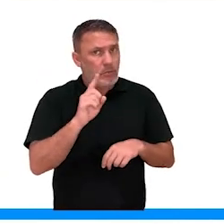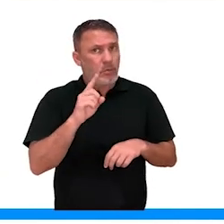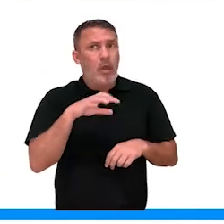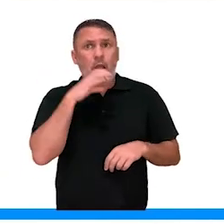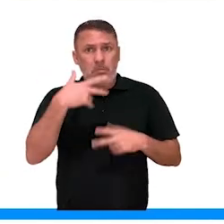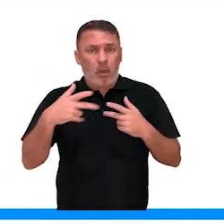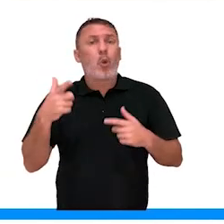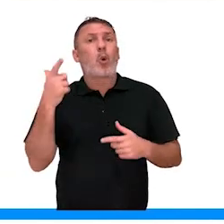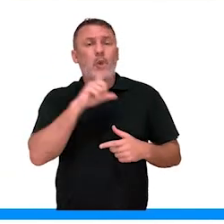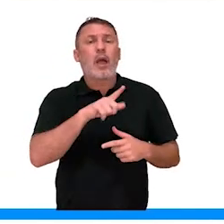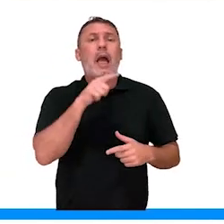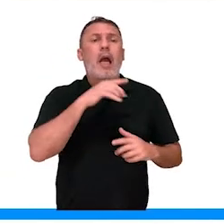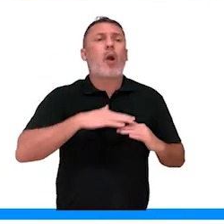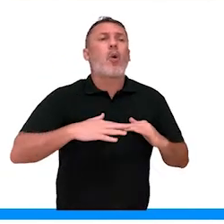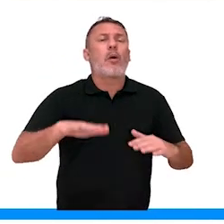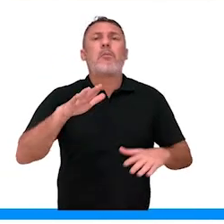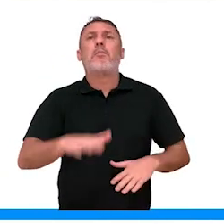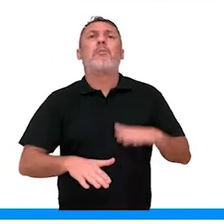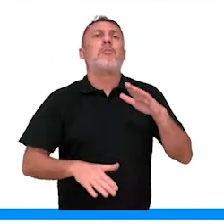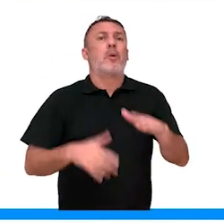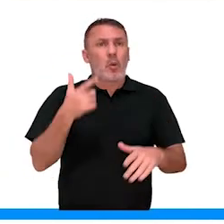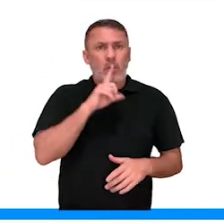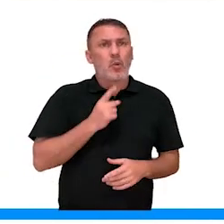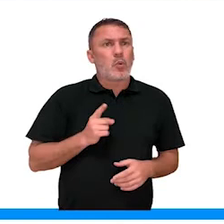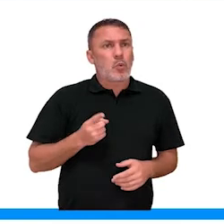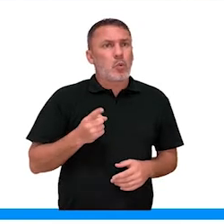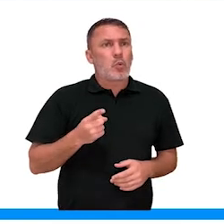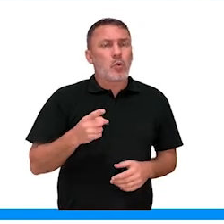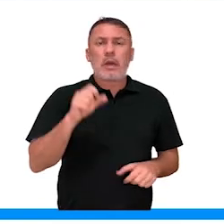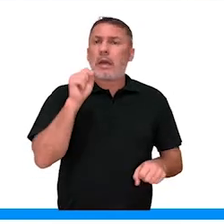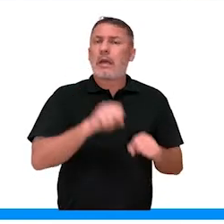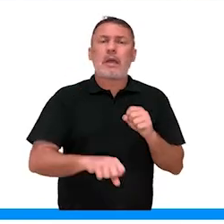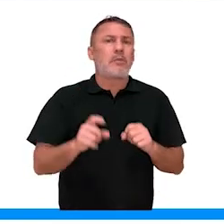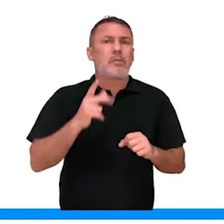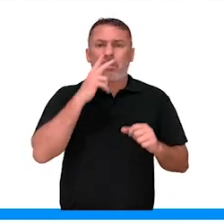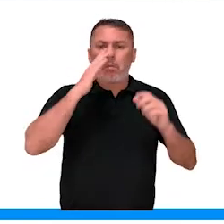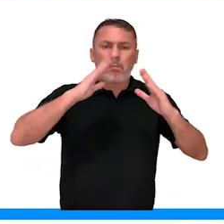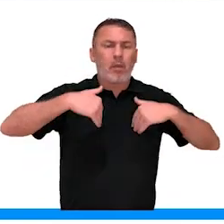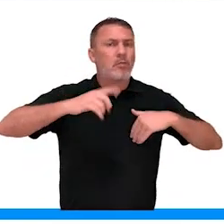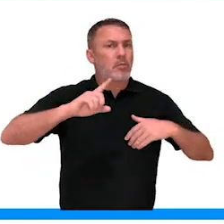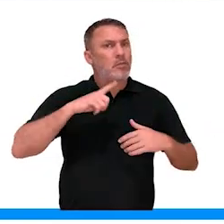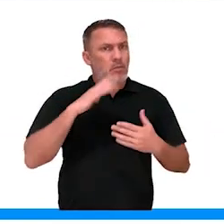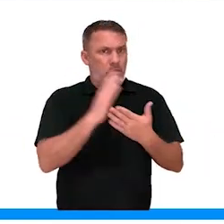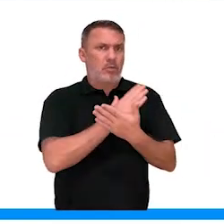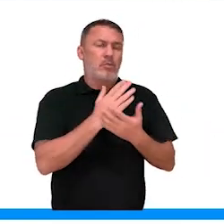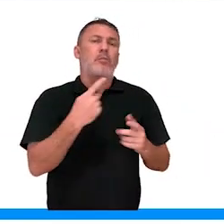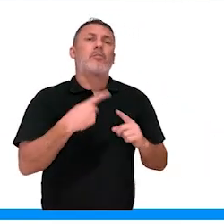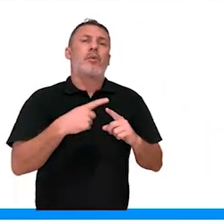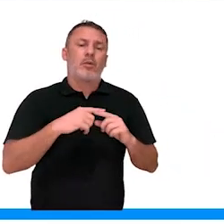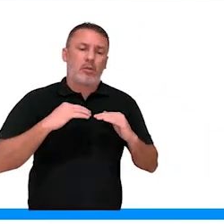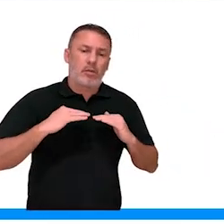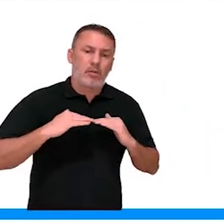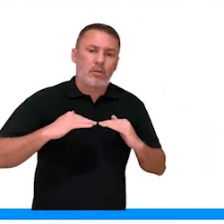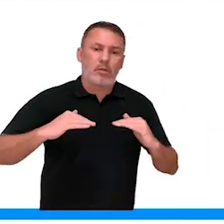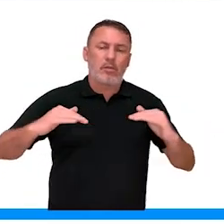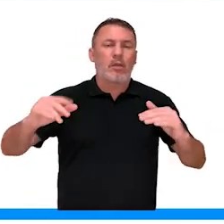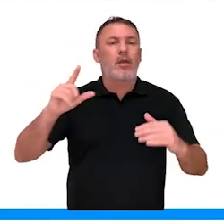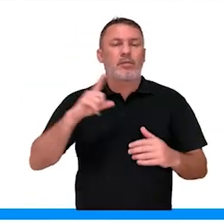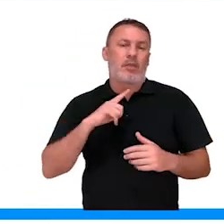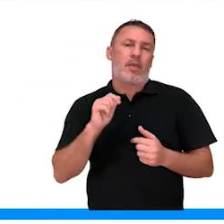conseguem fazer isso, andar sobre a água, às vezes atravessar um lago sem quebrar a tensão superficial, porque ele